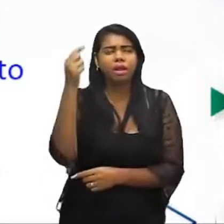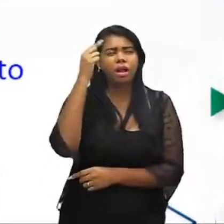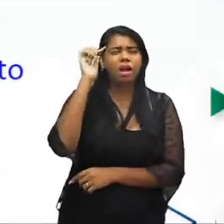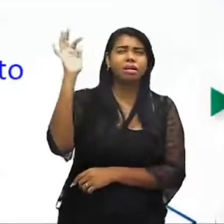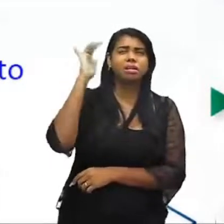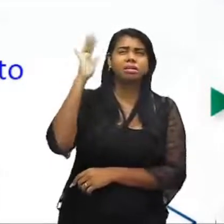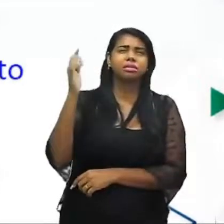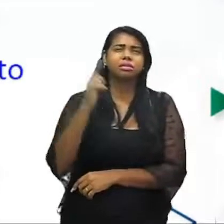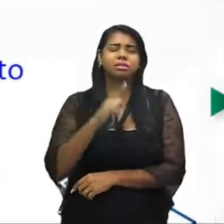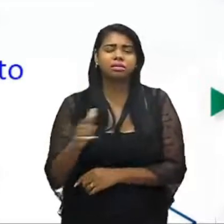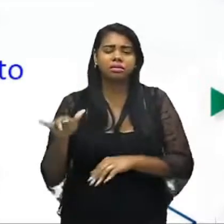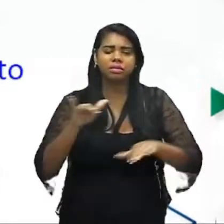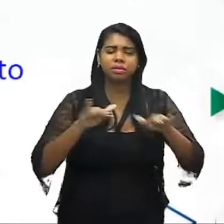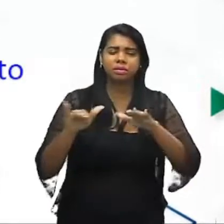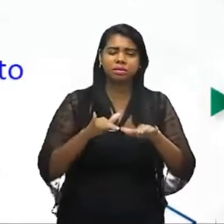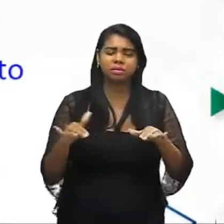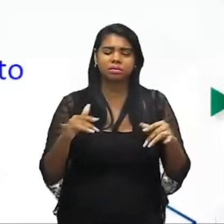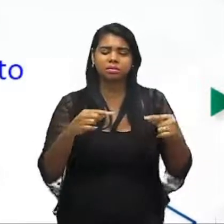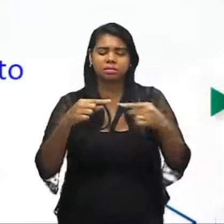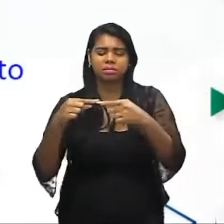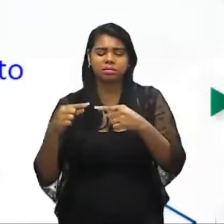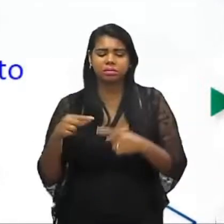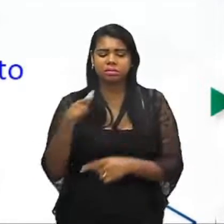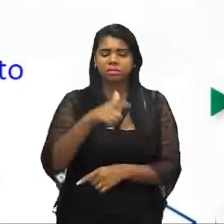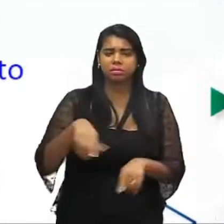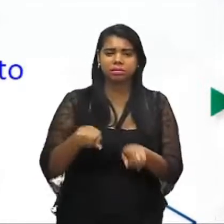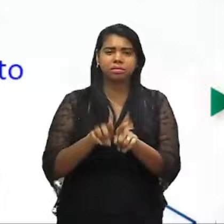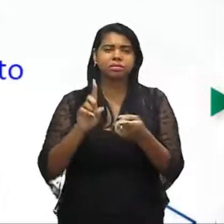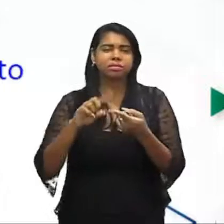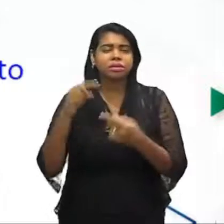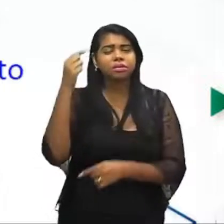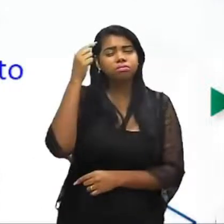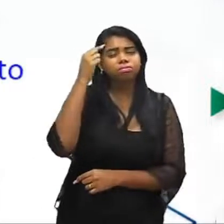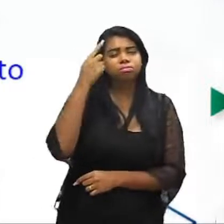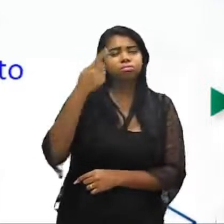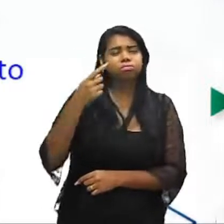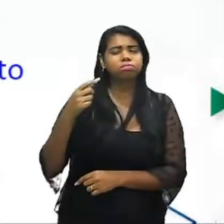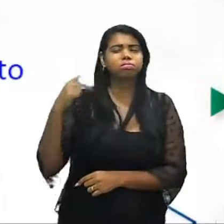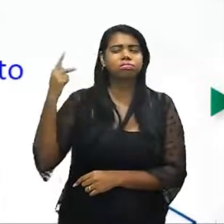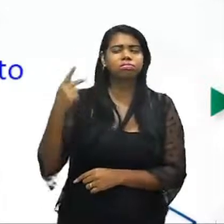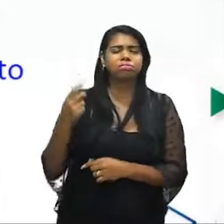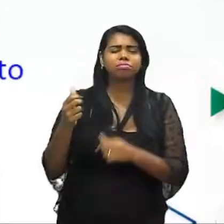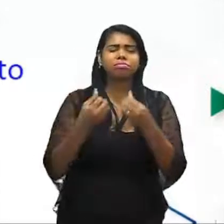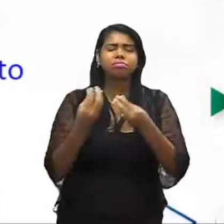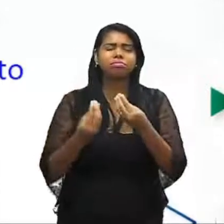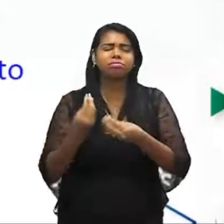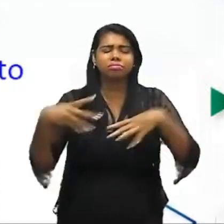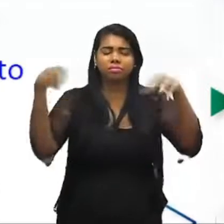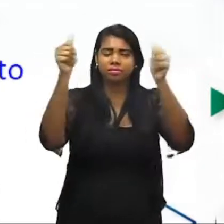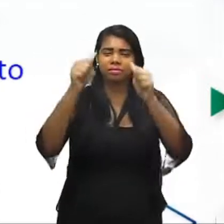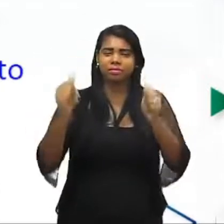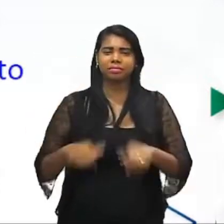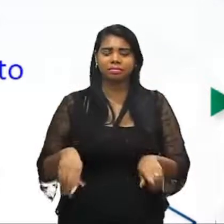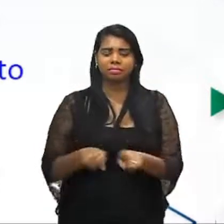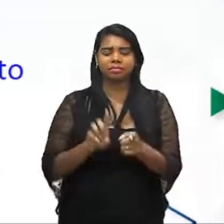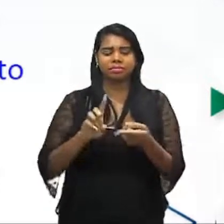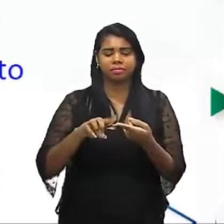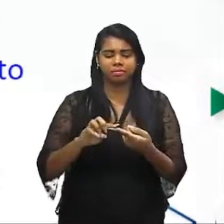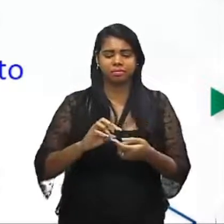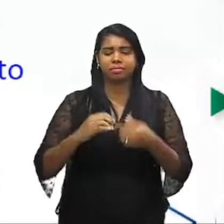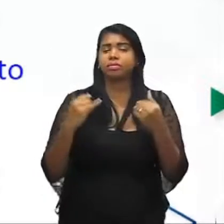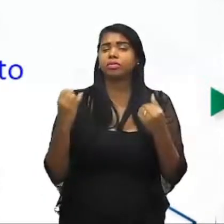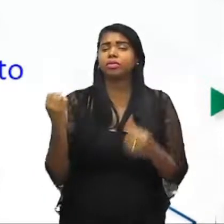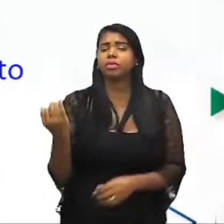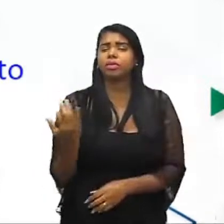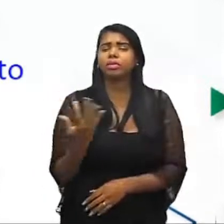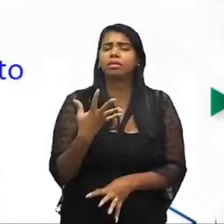em inaugurar um movimento ou se relacionar com outros artistas, ele está pensando na questão política da arte. Ele está pensando também quais são